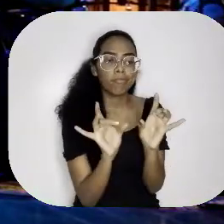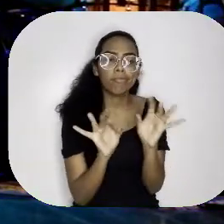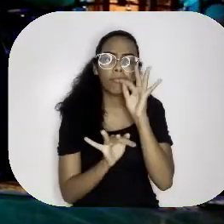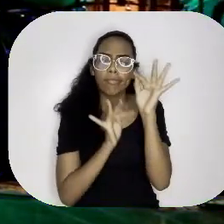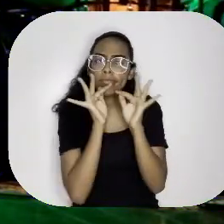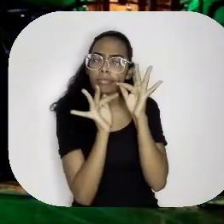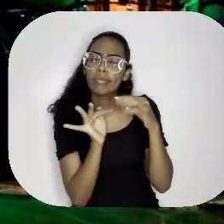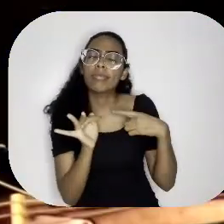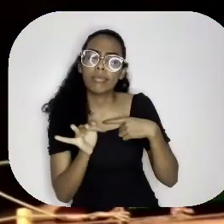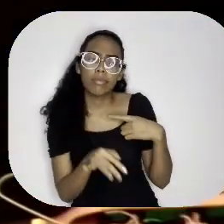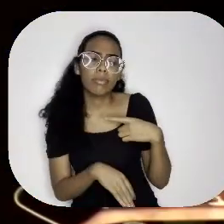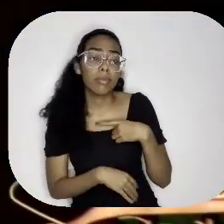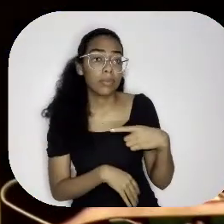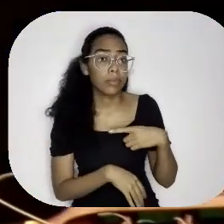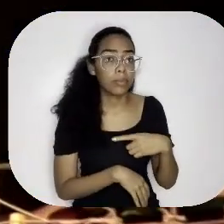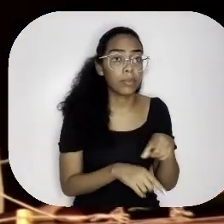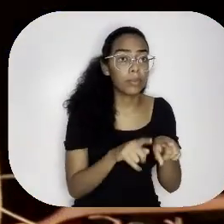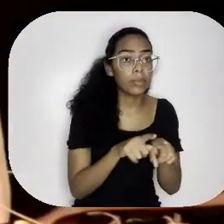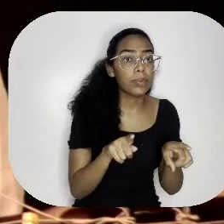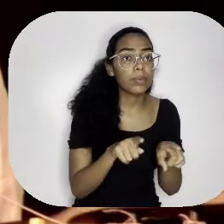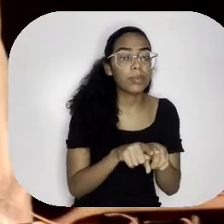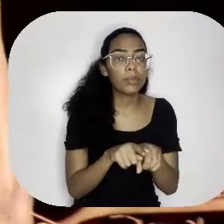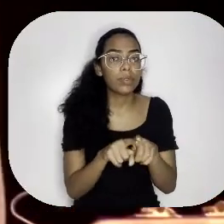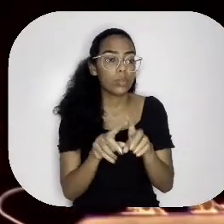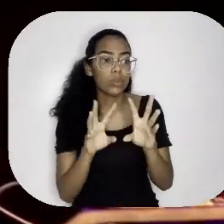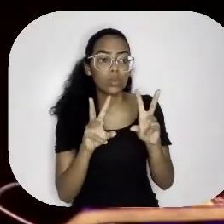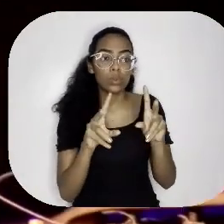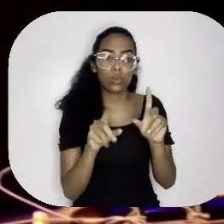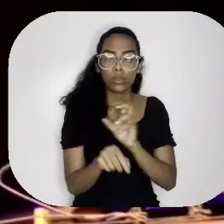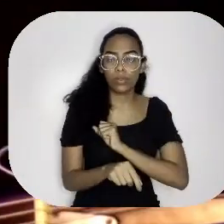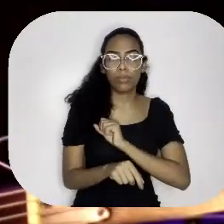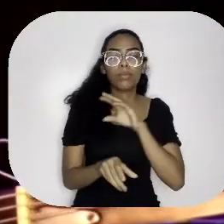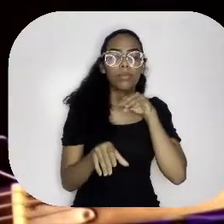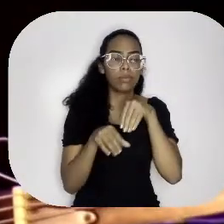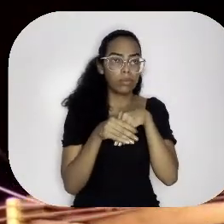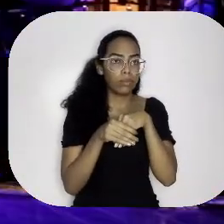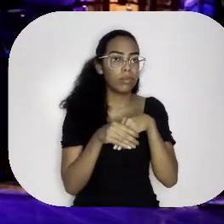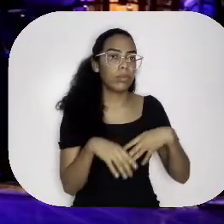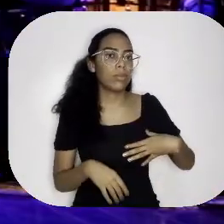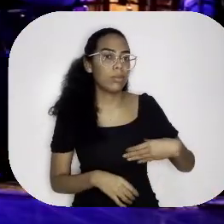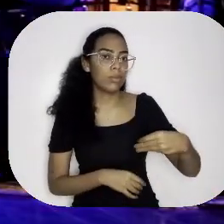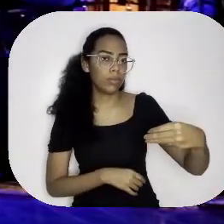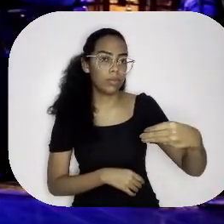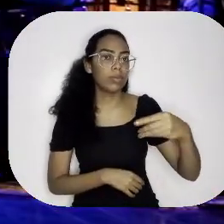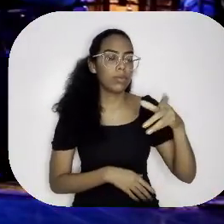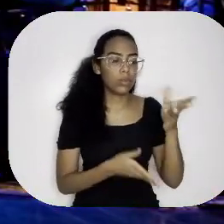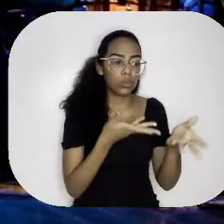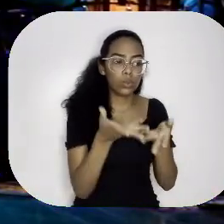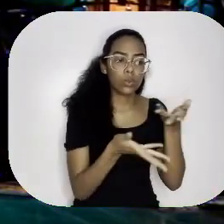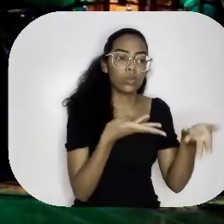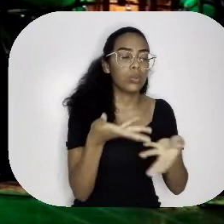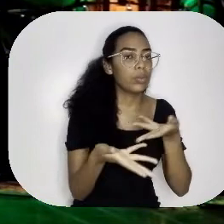Da flor, no mar do ódio ser todo amor, pros filhos da